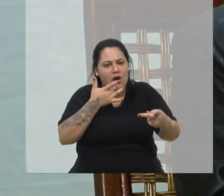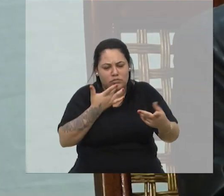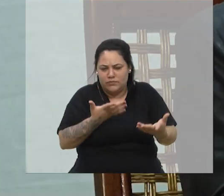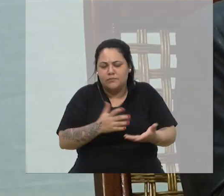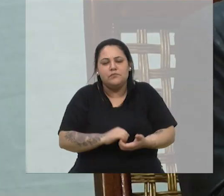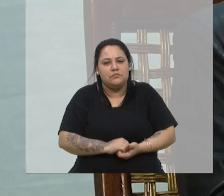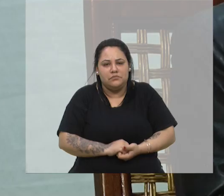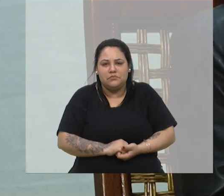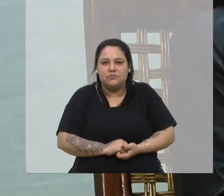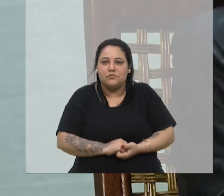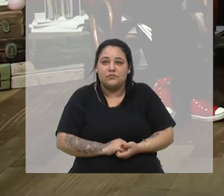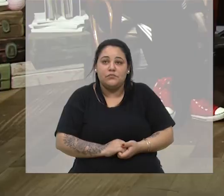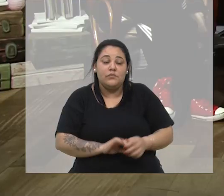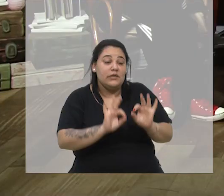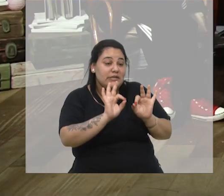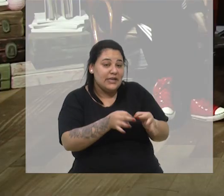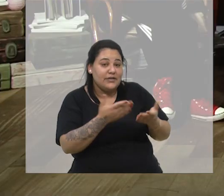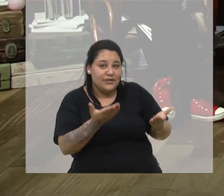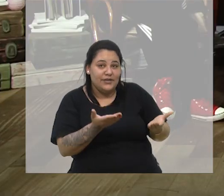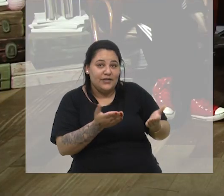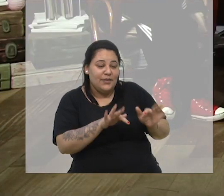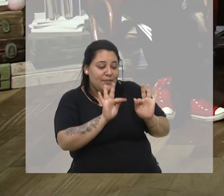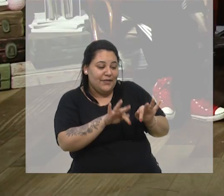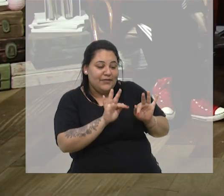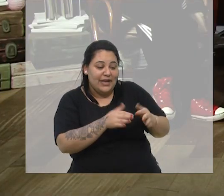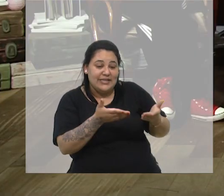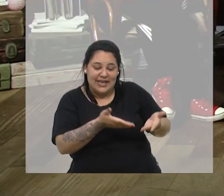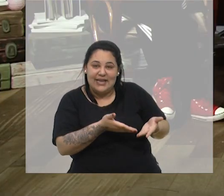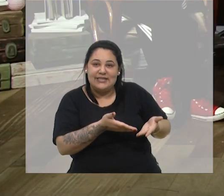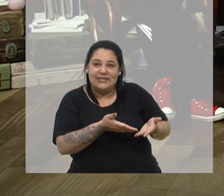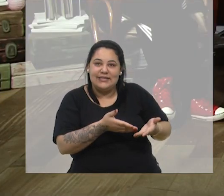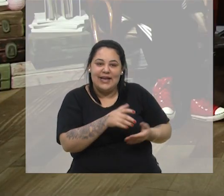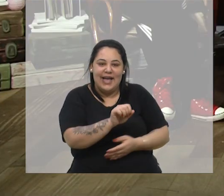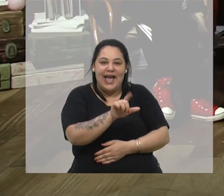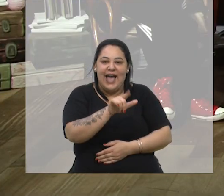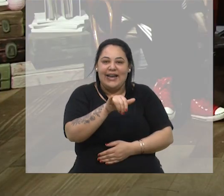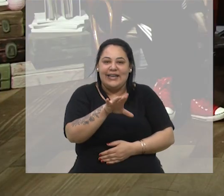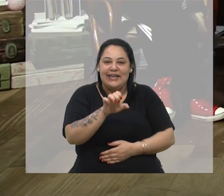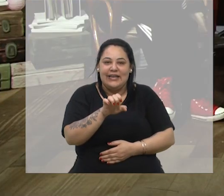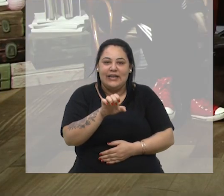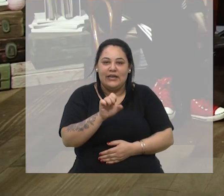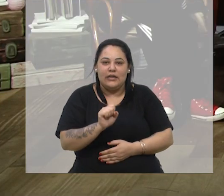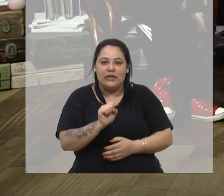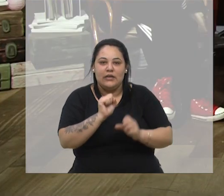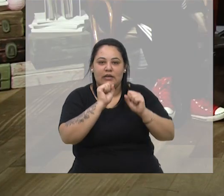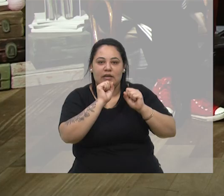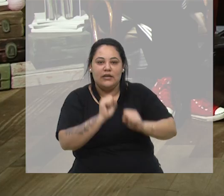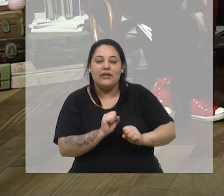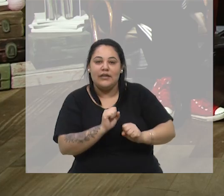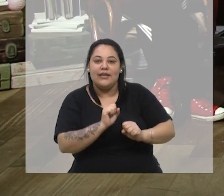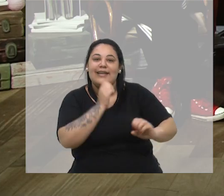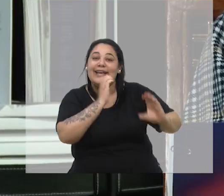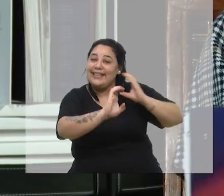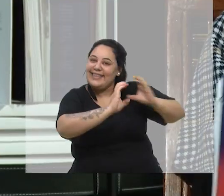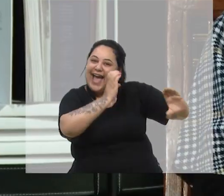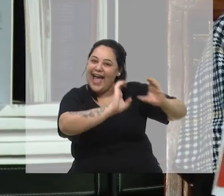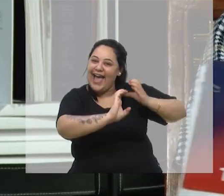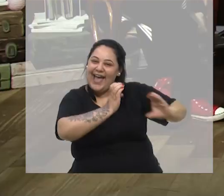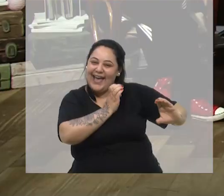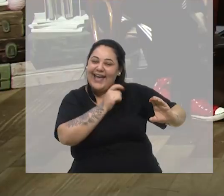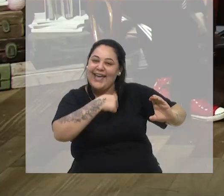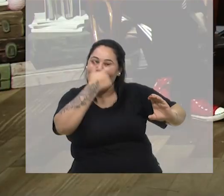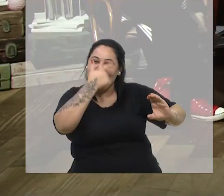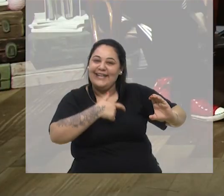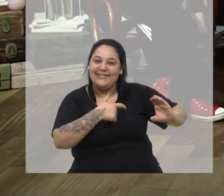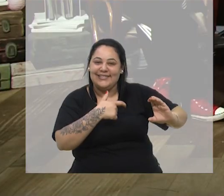receber pessoas de todos os cantos da cidade. Certo. E eu acho que para encerrar esse